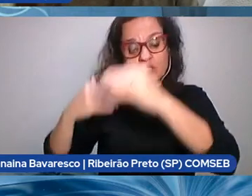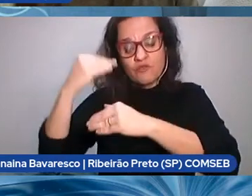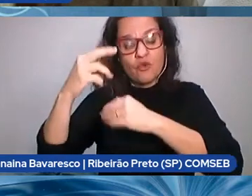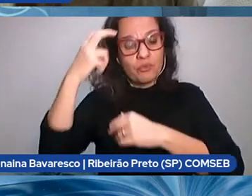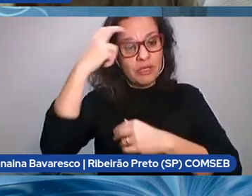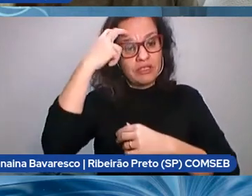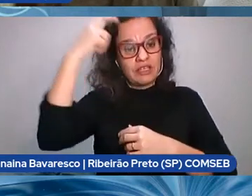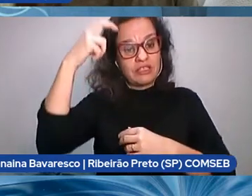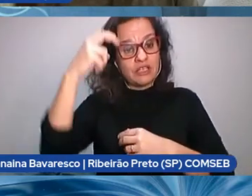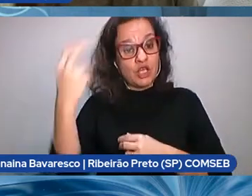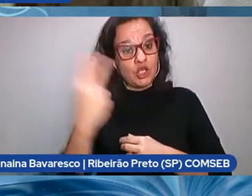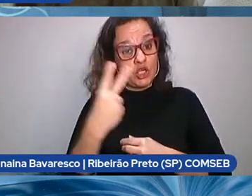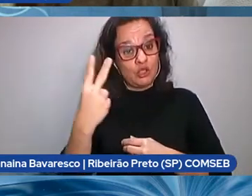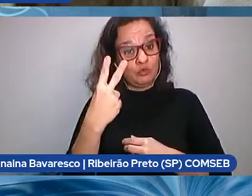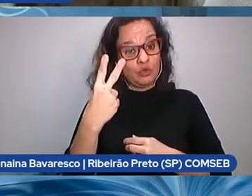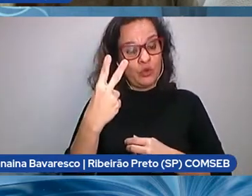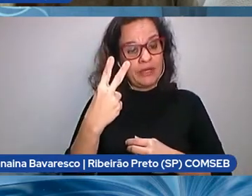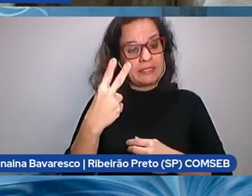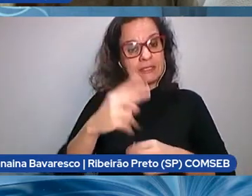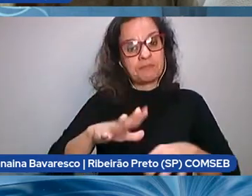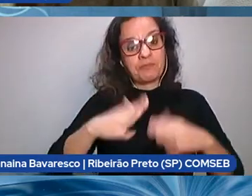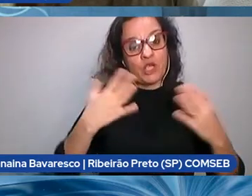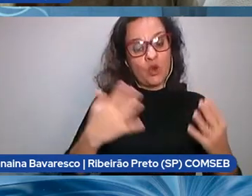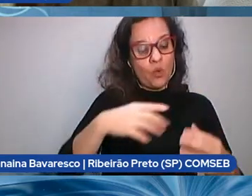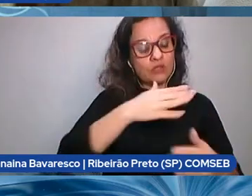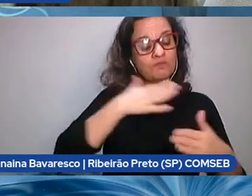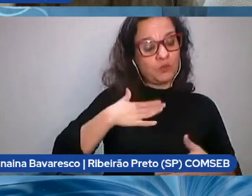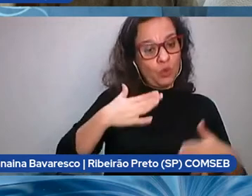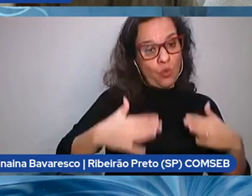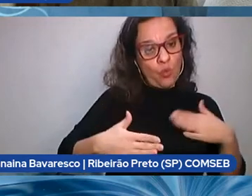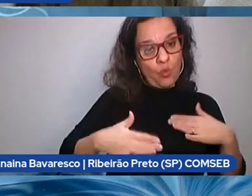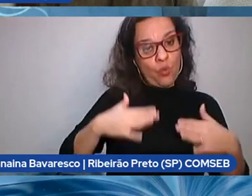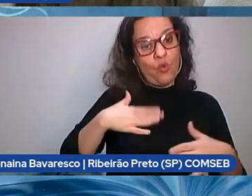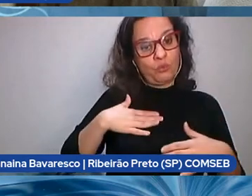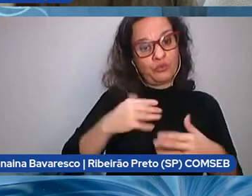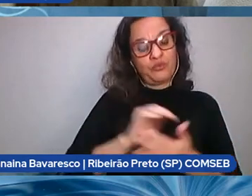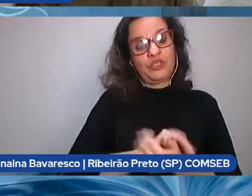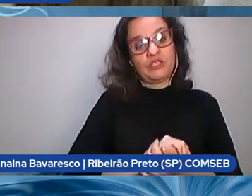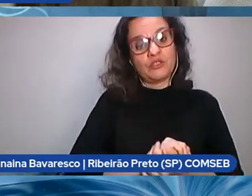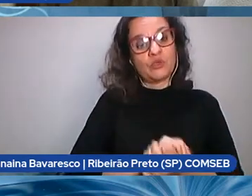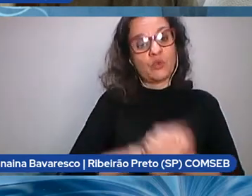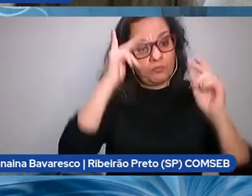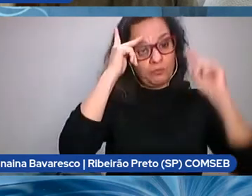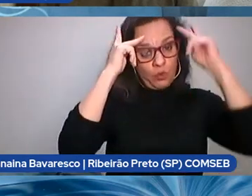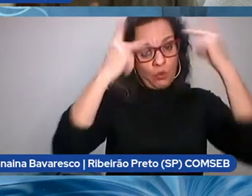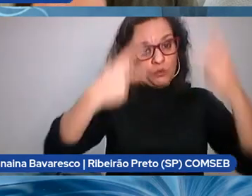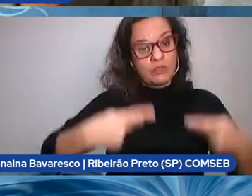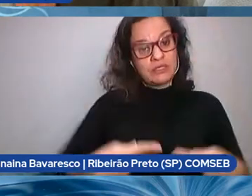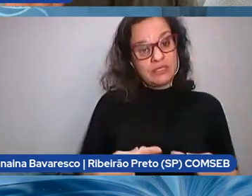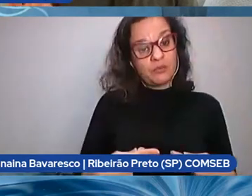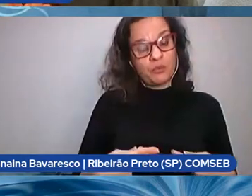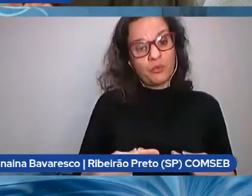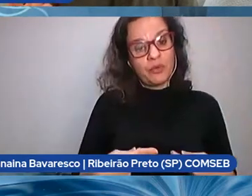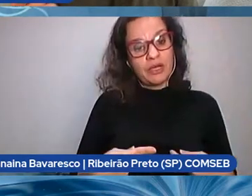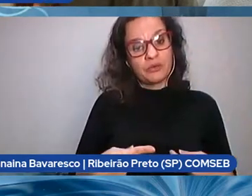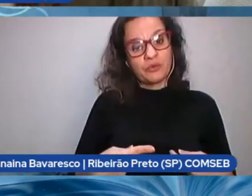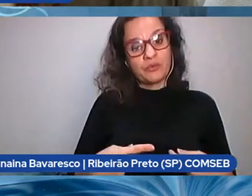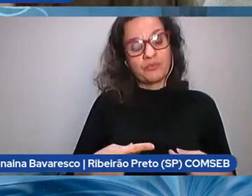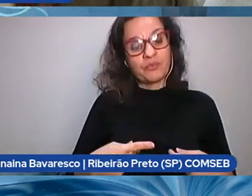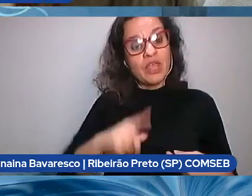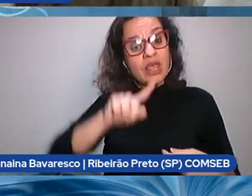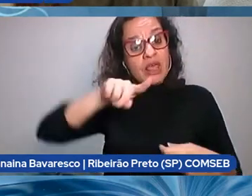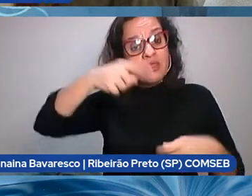níveis agora, enquanto no corpo físico, como ser humano. E quando o corpo físico